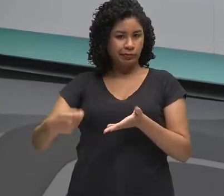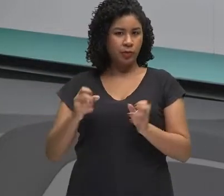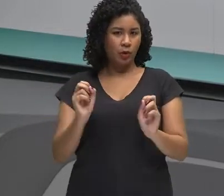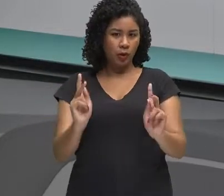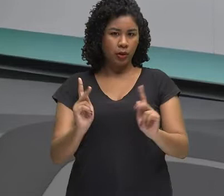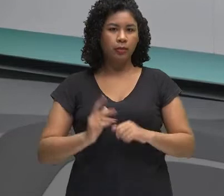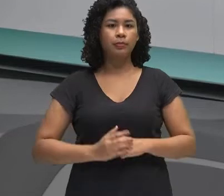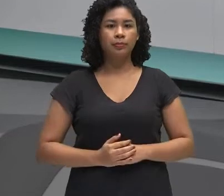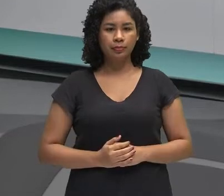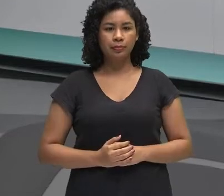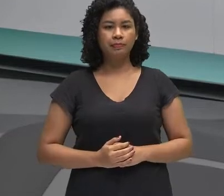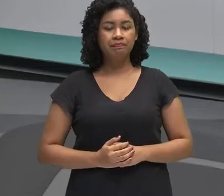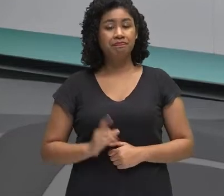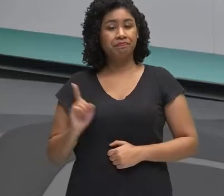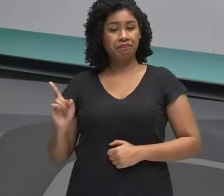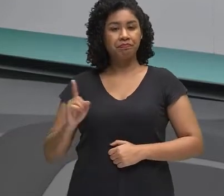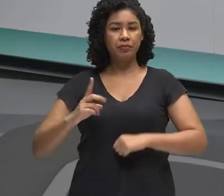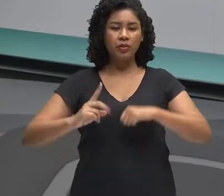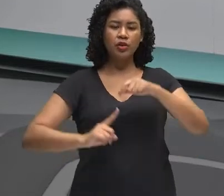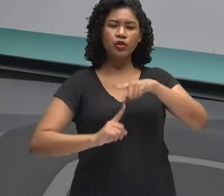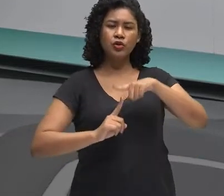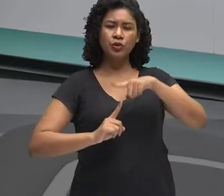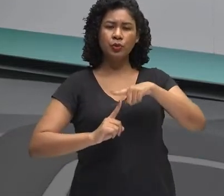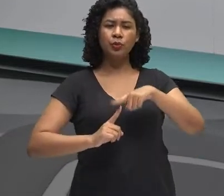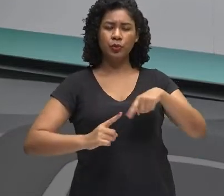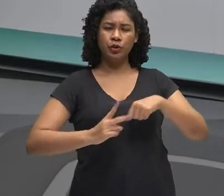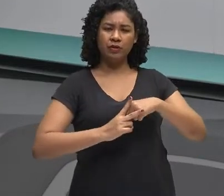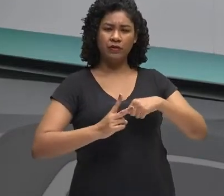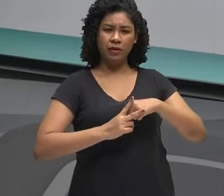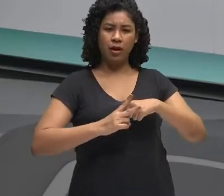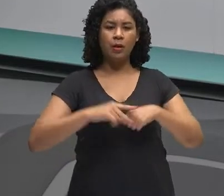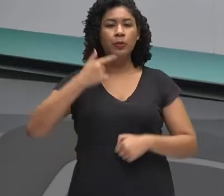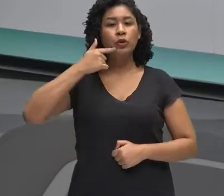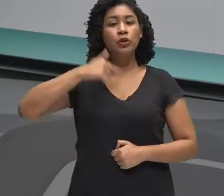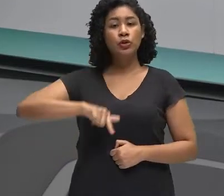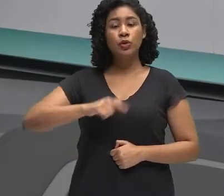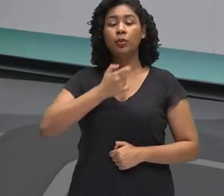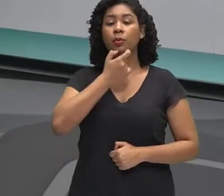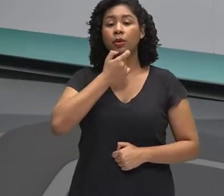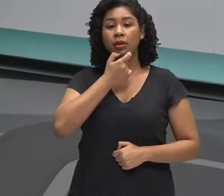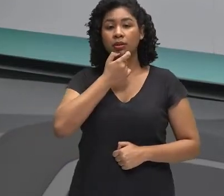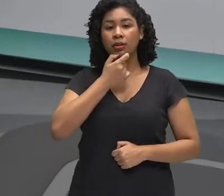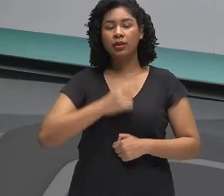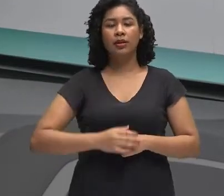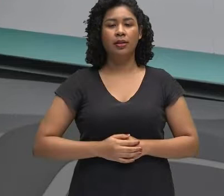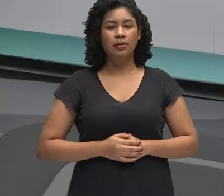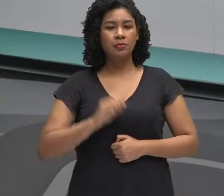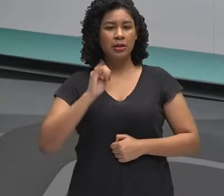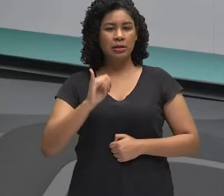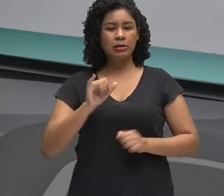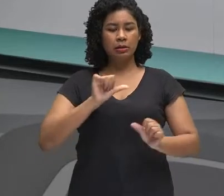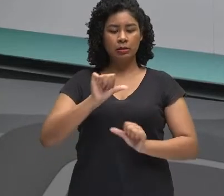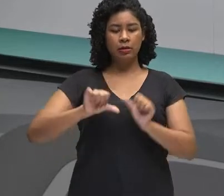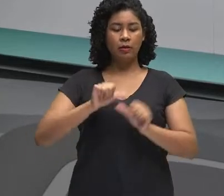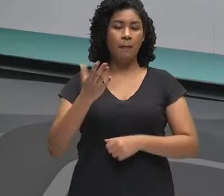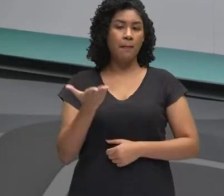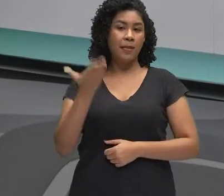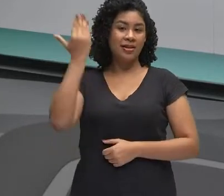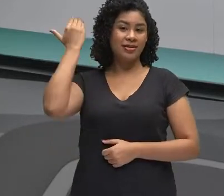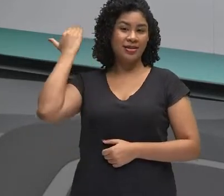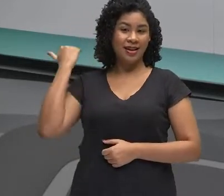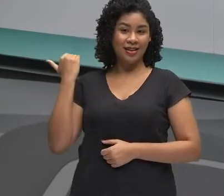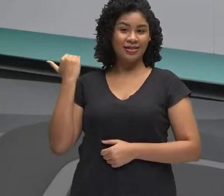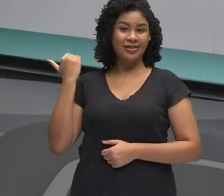verbs, são aqueles verbos em inglês que, ao serem colocados no passado, olha o destaque